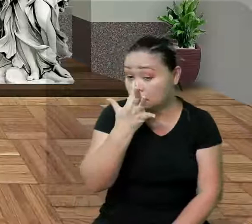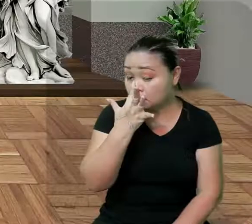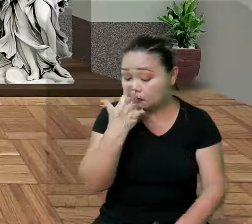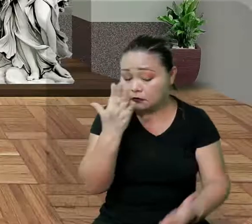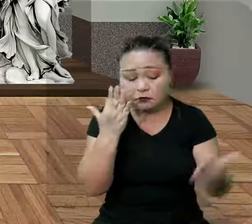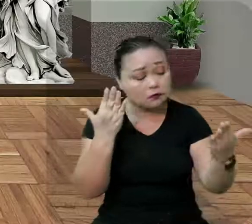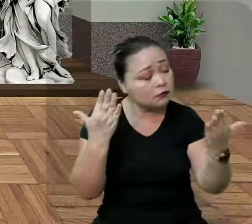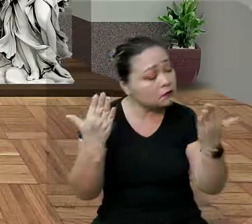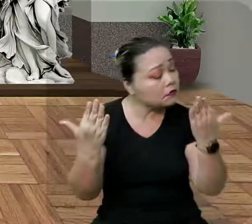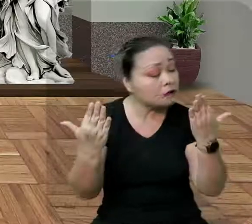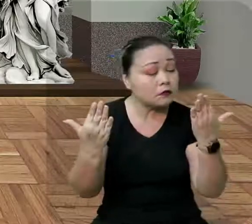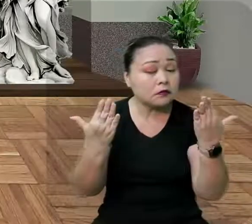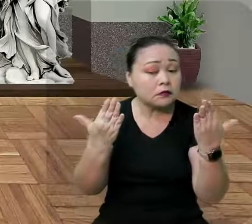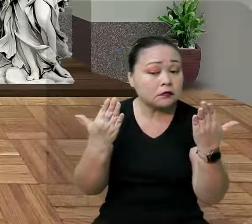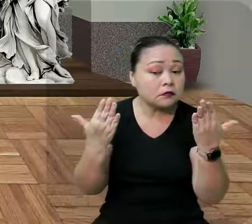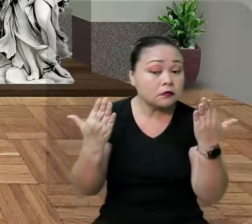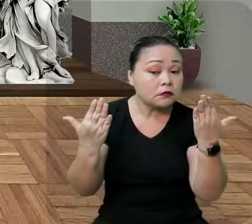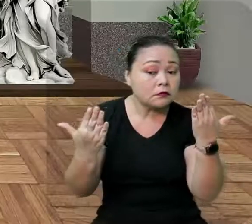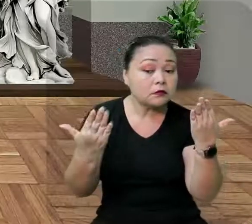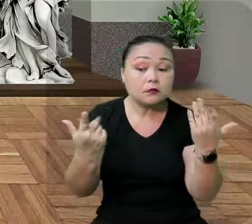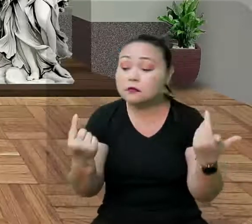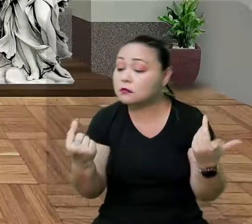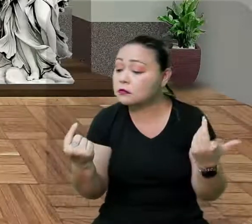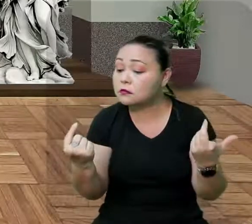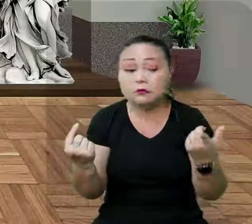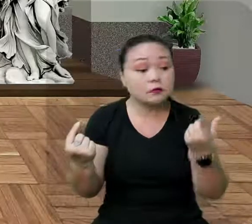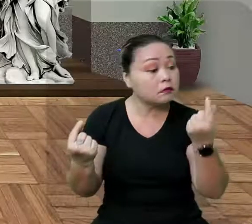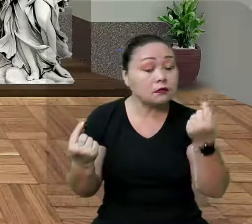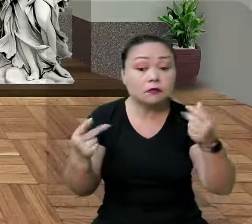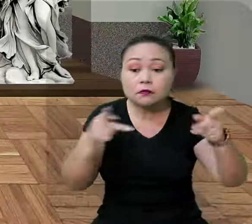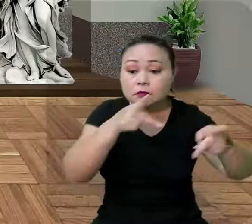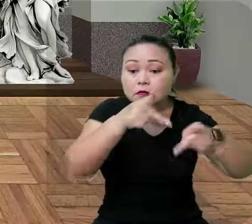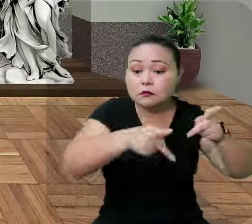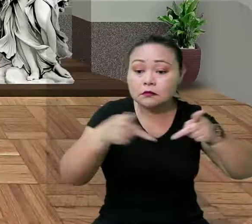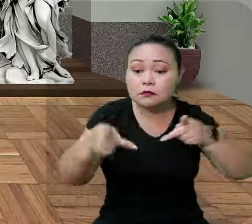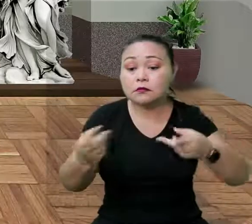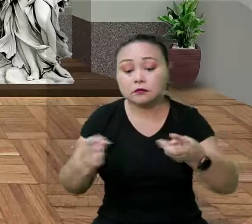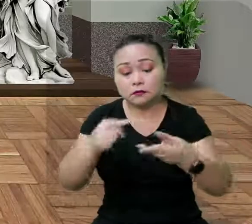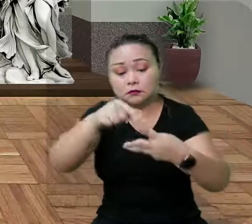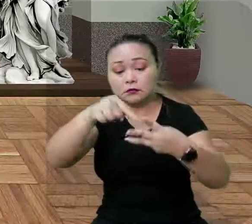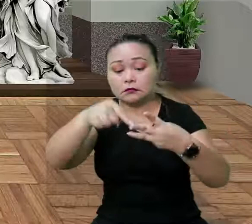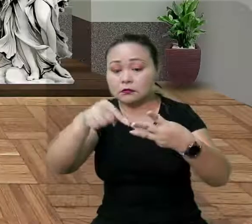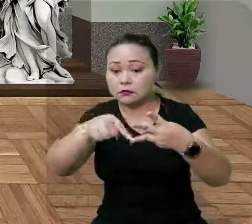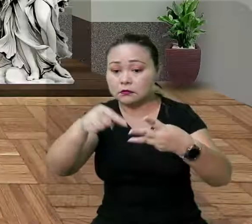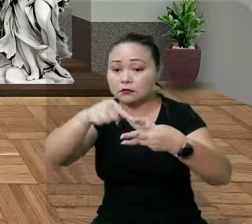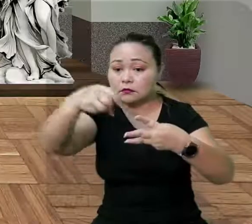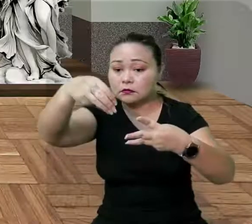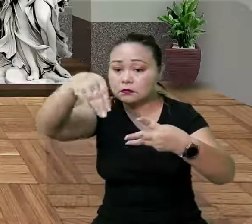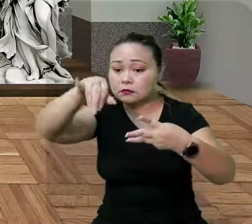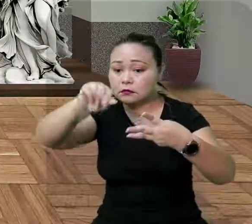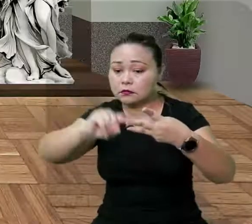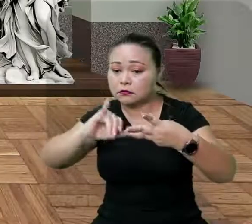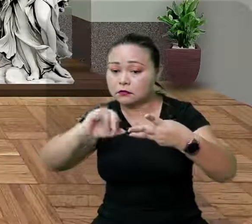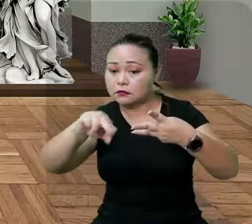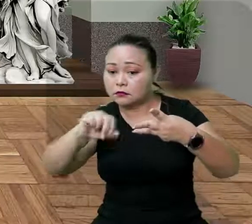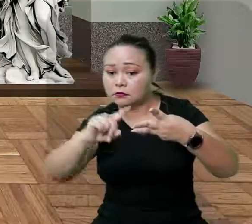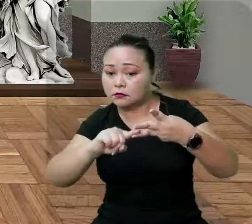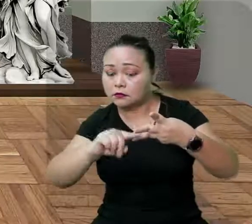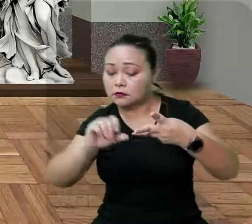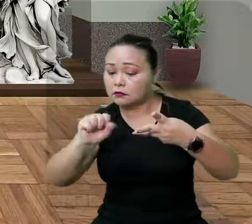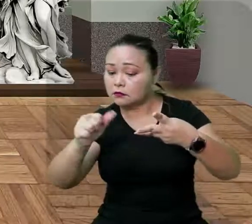e compare a economia desses povos Incas Maias astecas e o